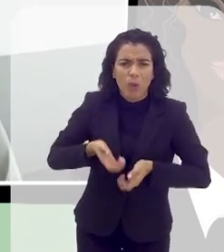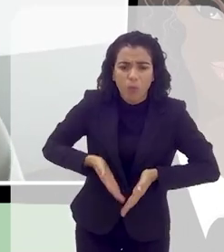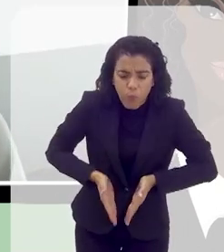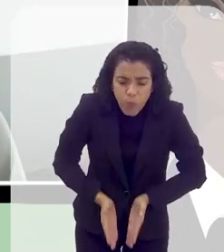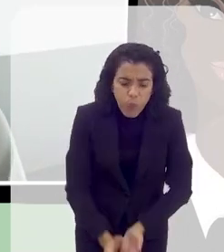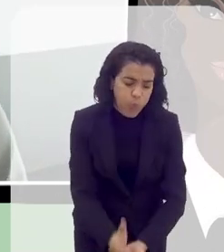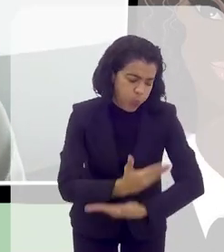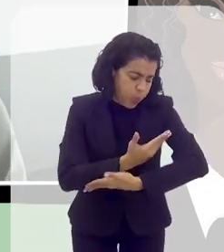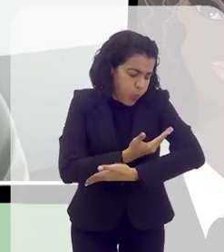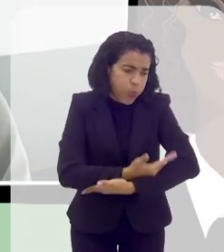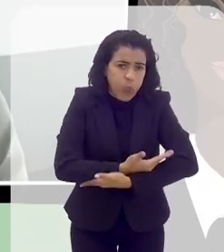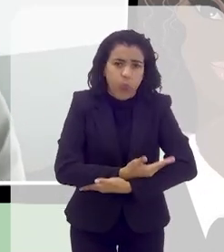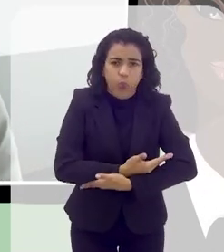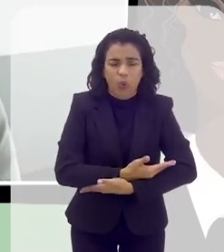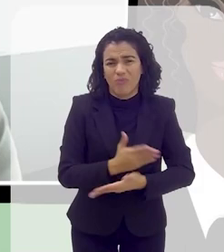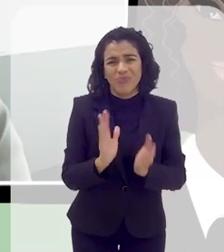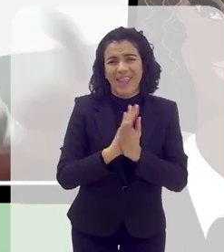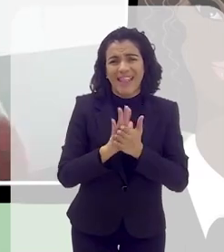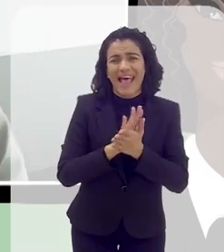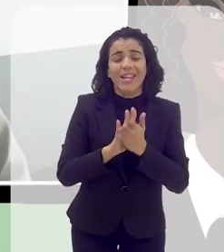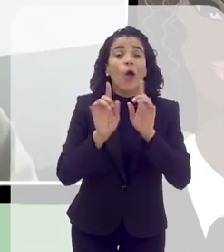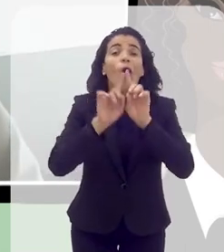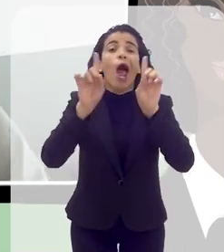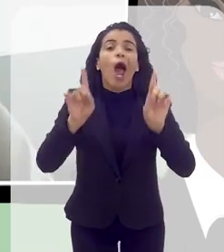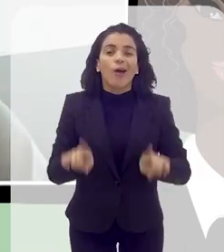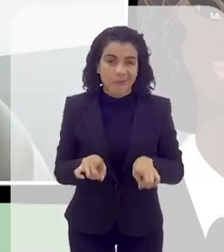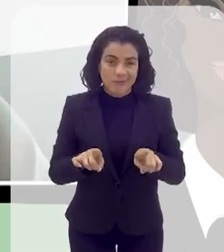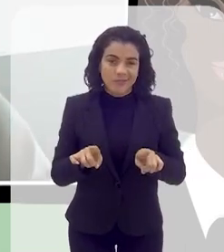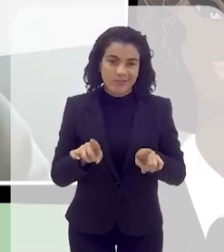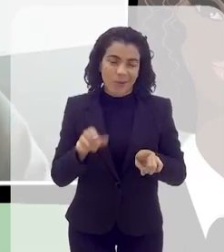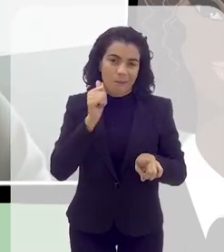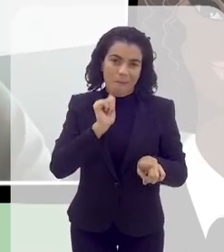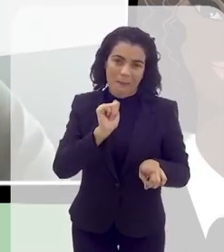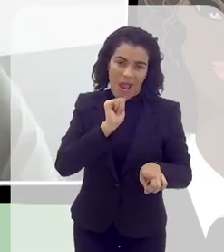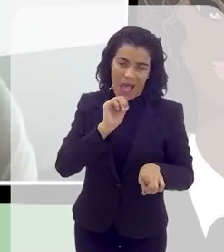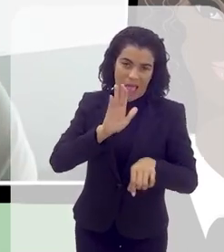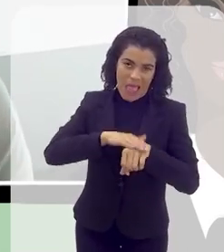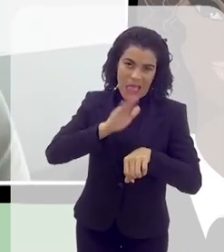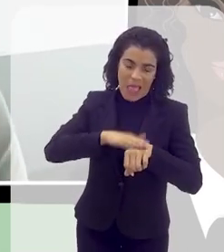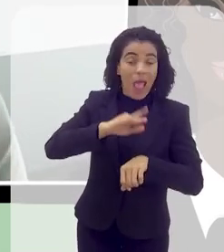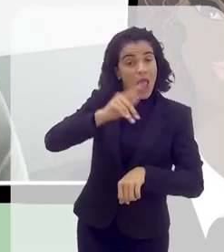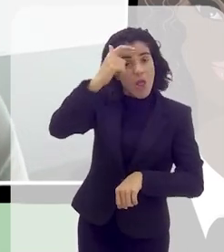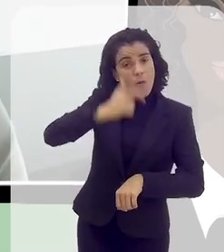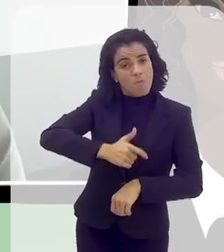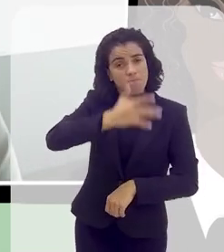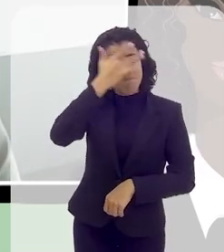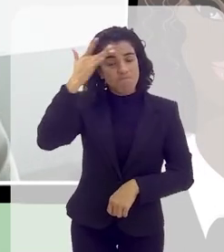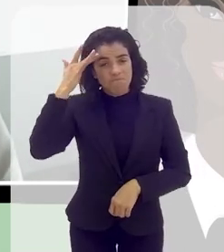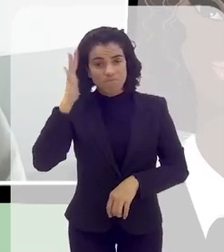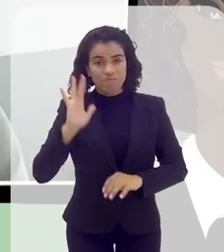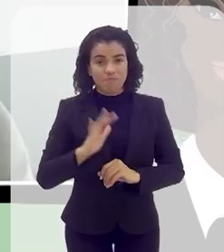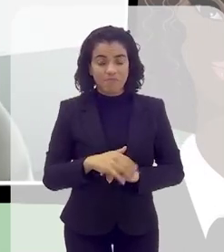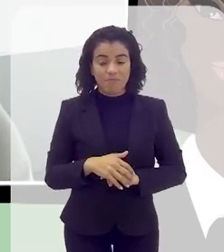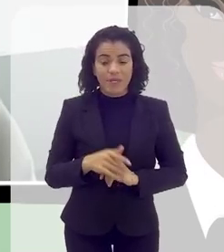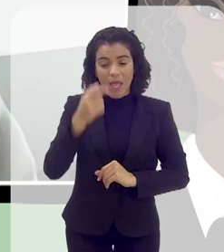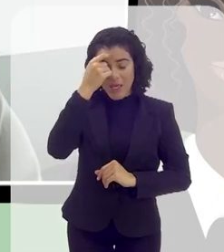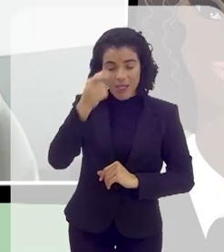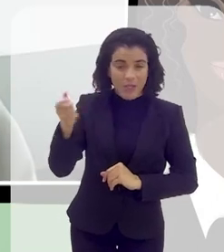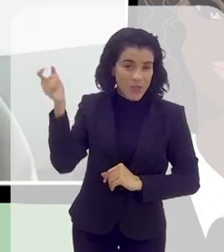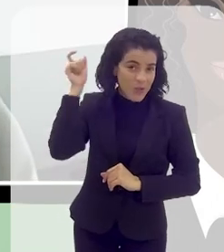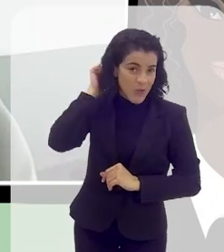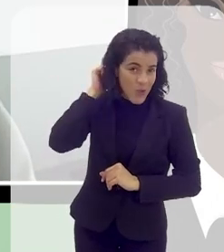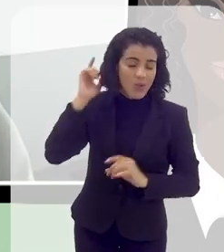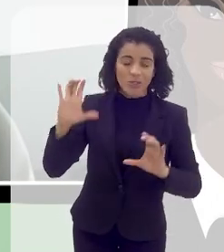não. Não tem a ver com o cargo dela, né? Tem a ver com ela, pessoa. E aí, no